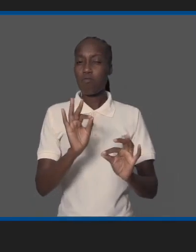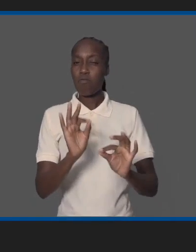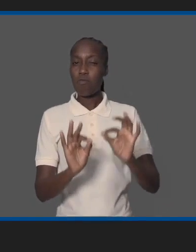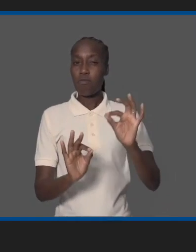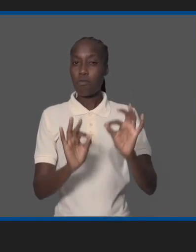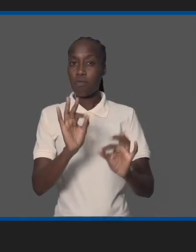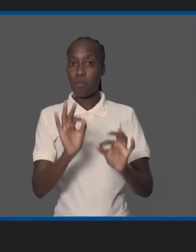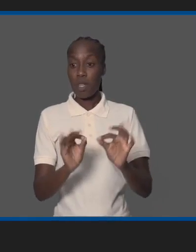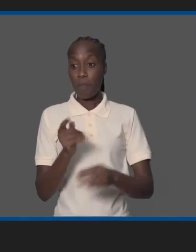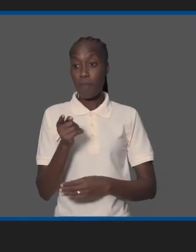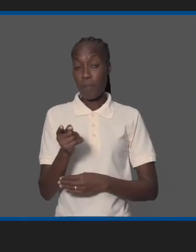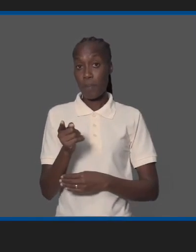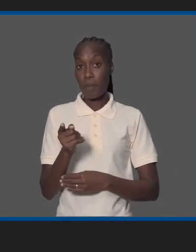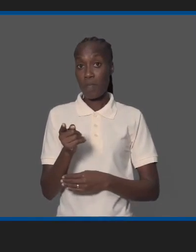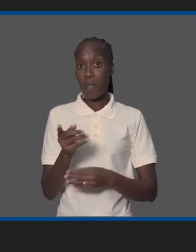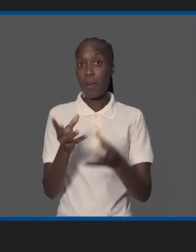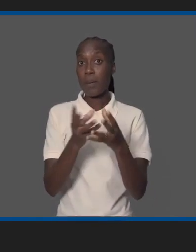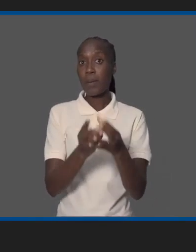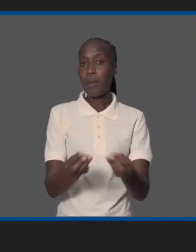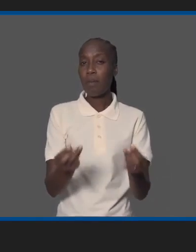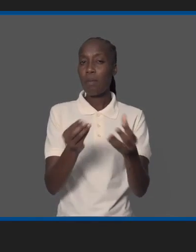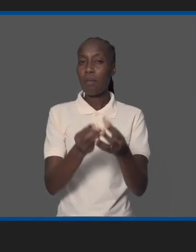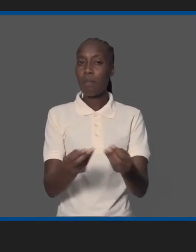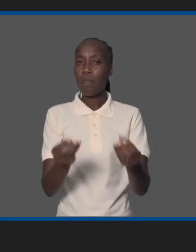Eu vou colocar um pouco mais alto.